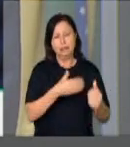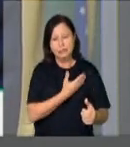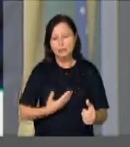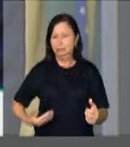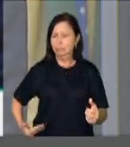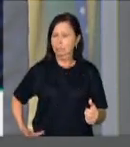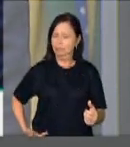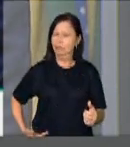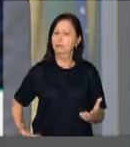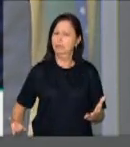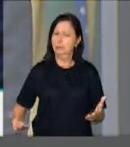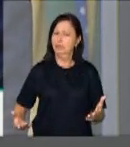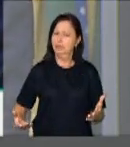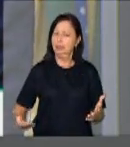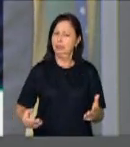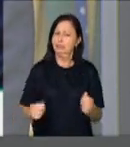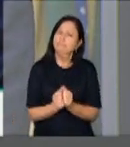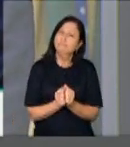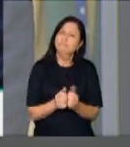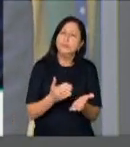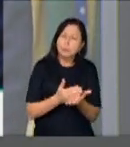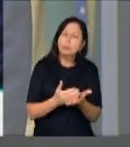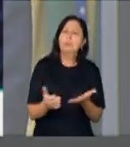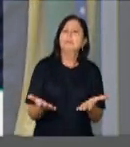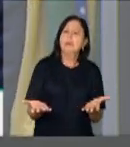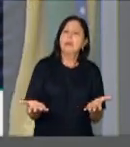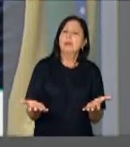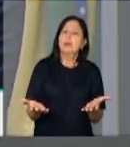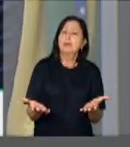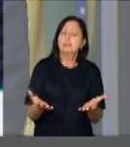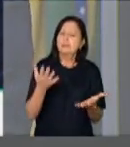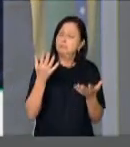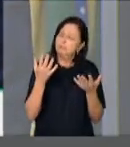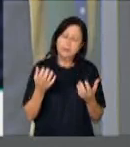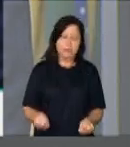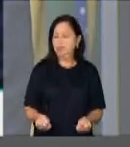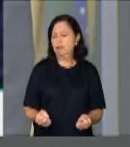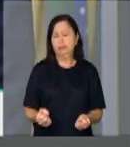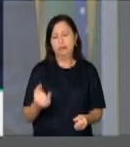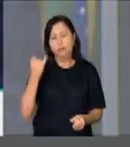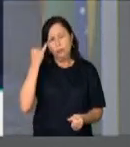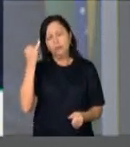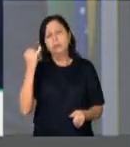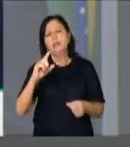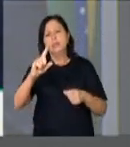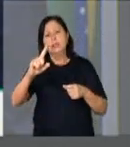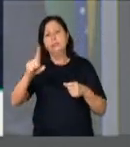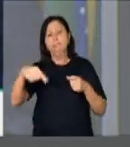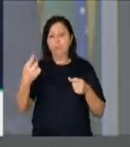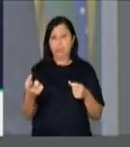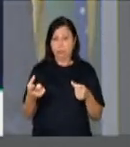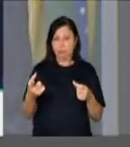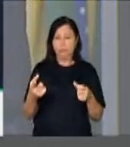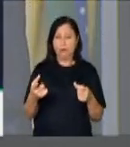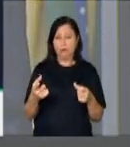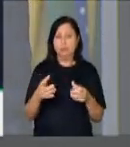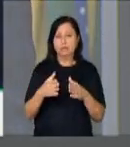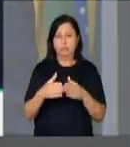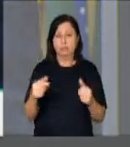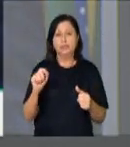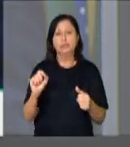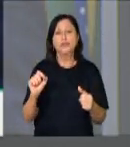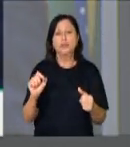a idéia foi refutado da eu entendi e pedir que colocasse então ministério da justiça e